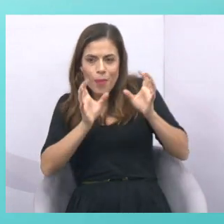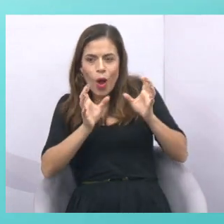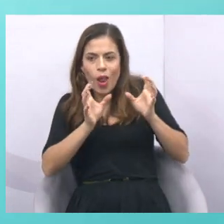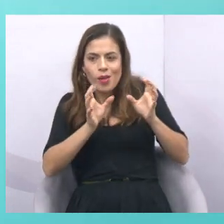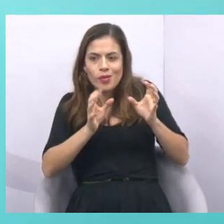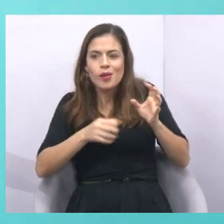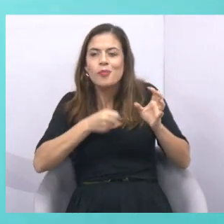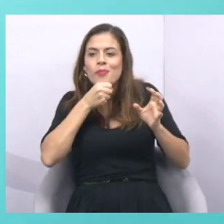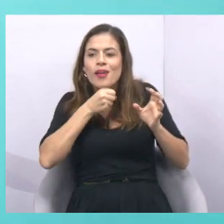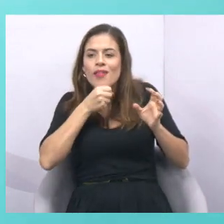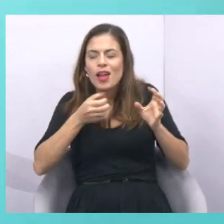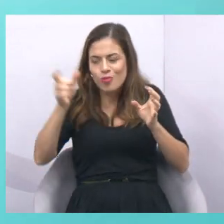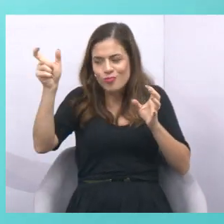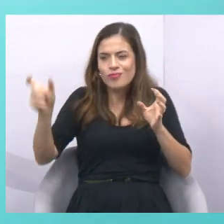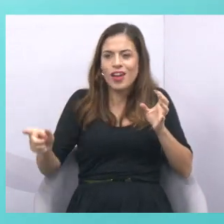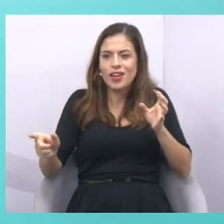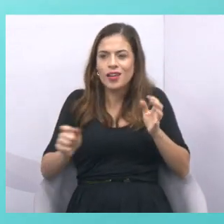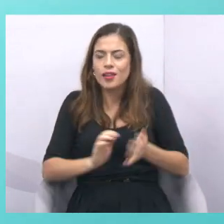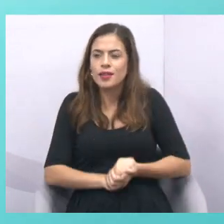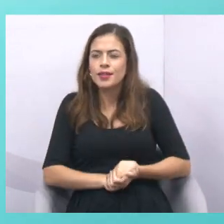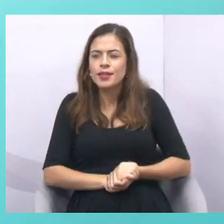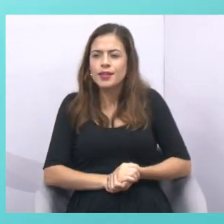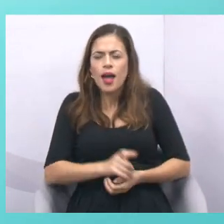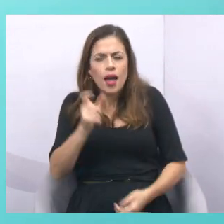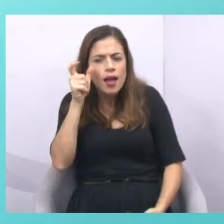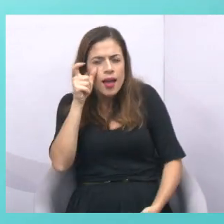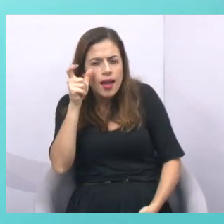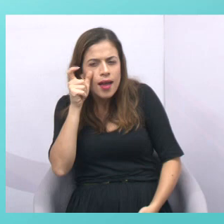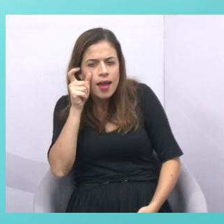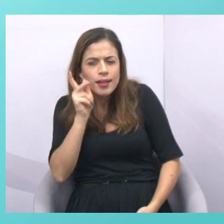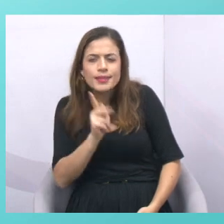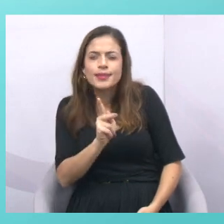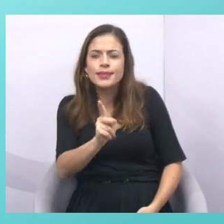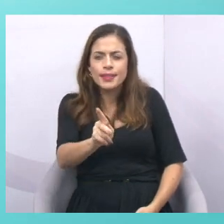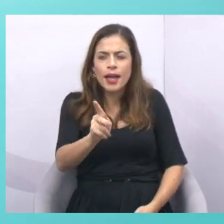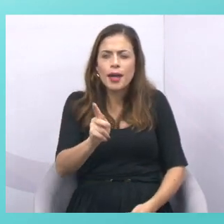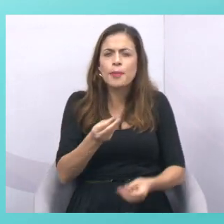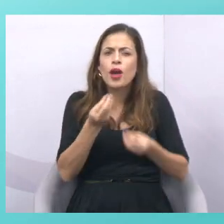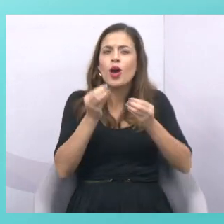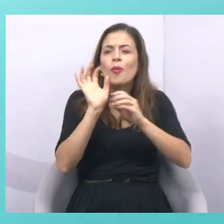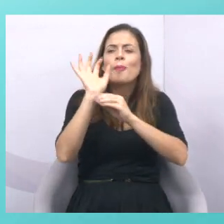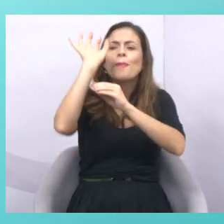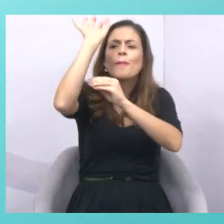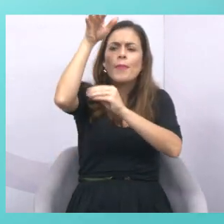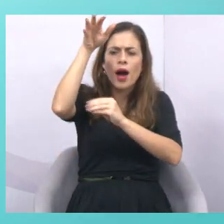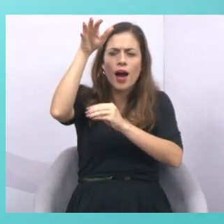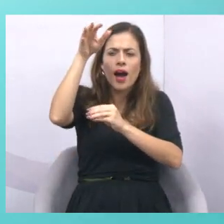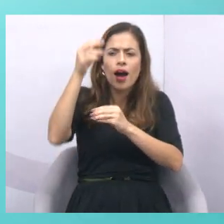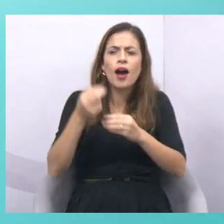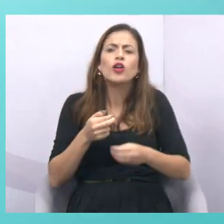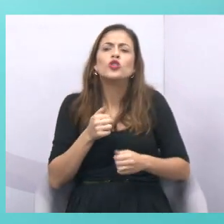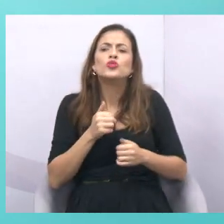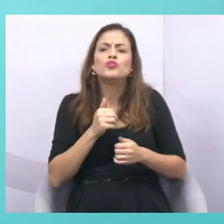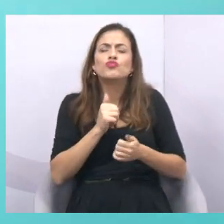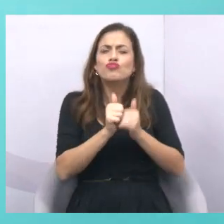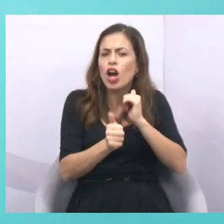né? E eu sempre ficava observando a maneira de arremessar do Edivar, a maneira como ele se portava dentro da